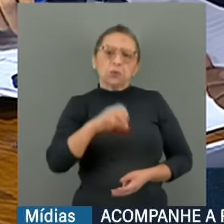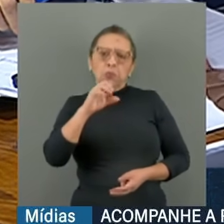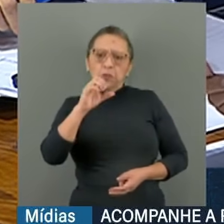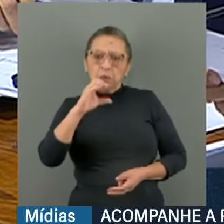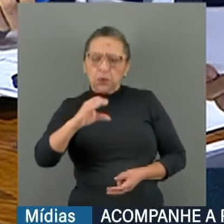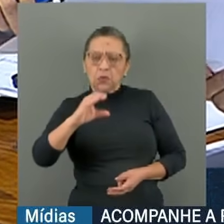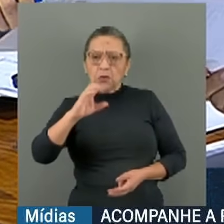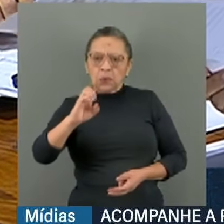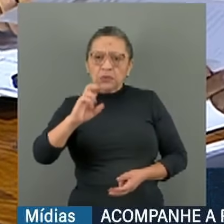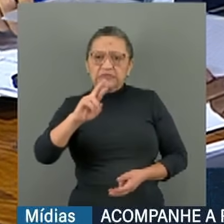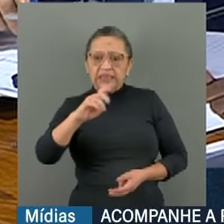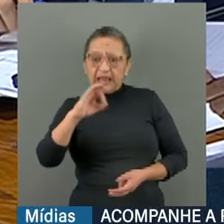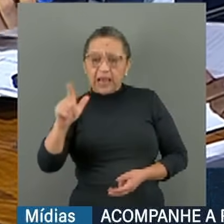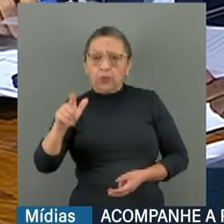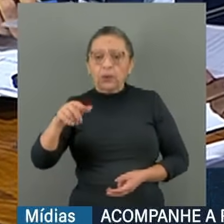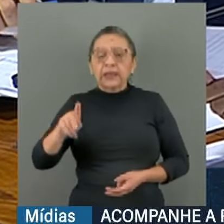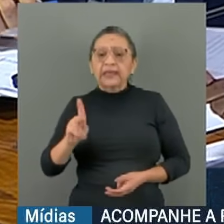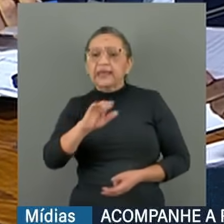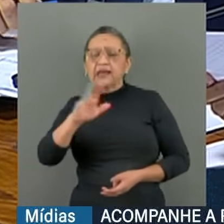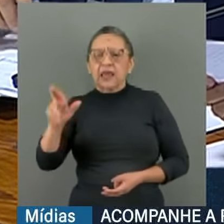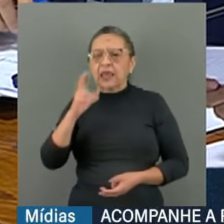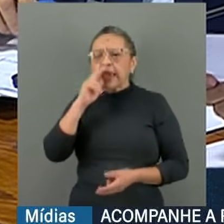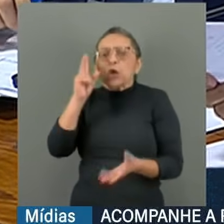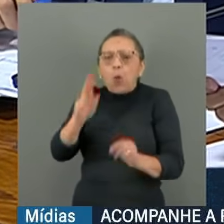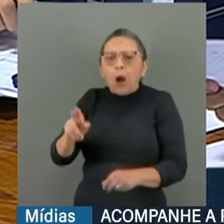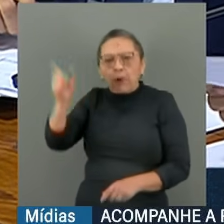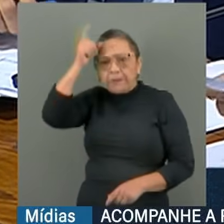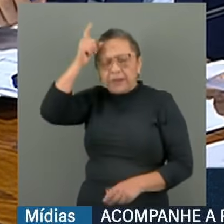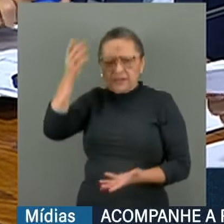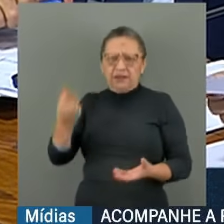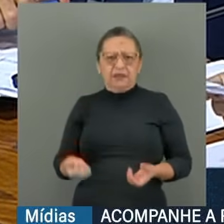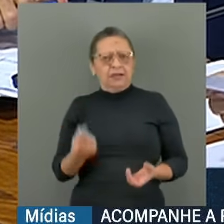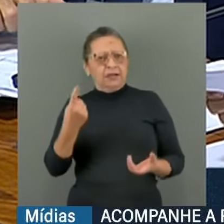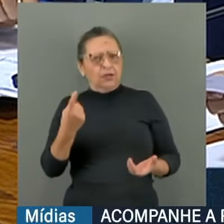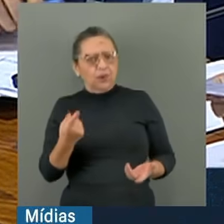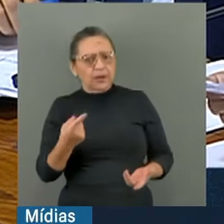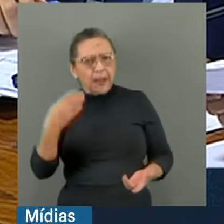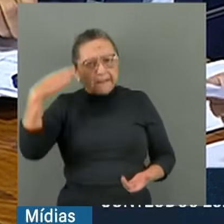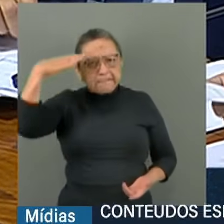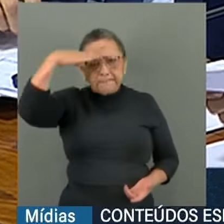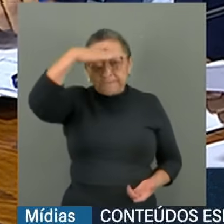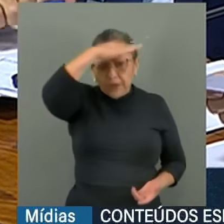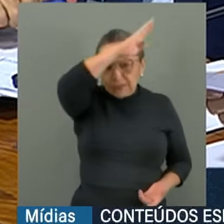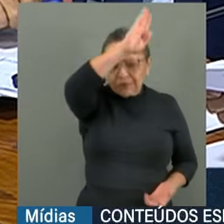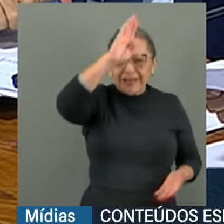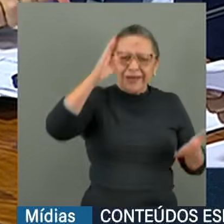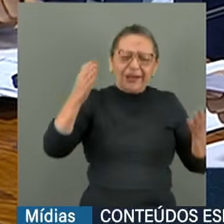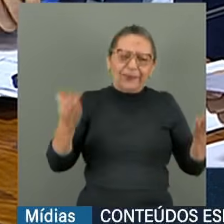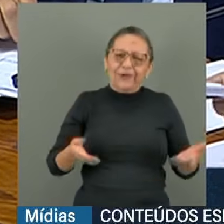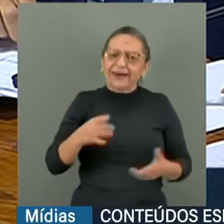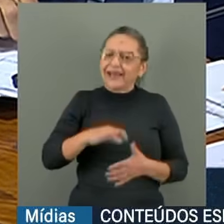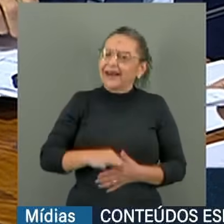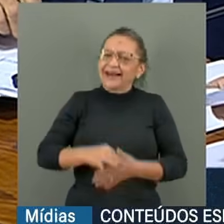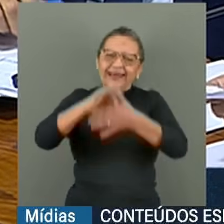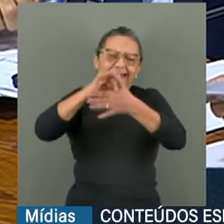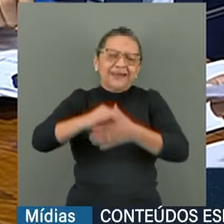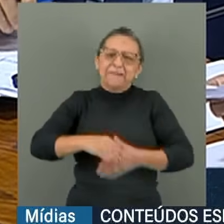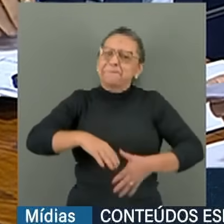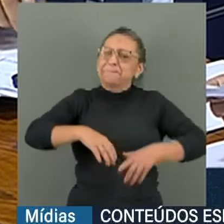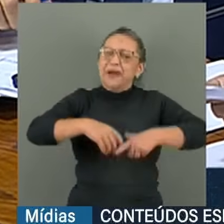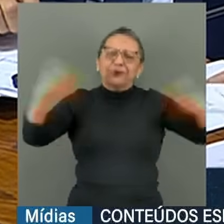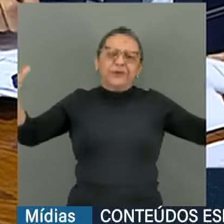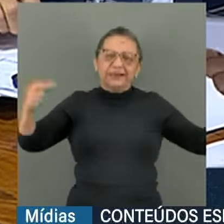né? É o próprio demônio. Olha, Bolsonaro hoje lidera seguramente a metade da população brasileira que